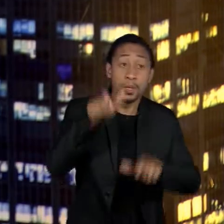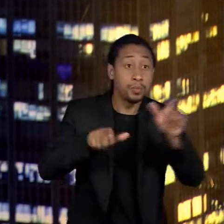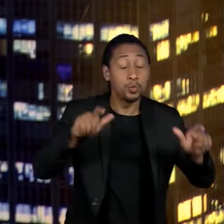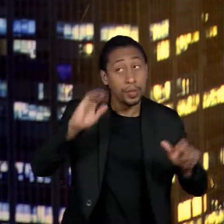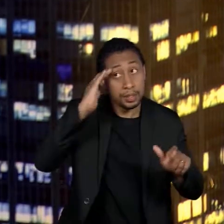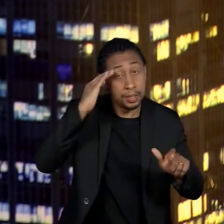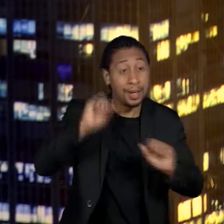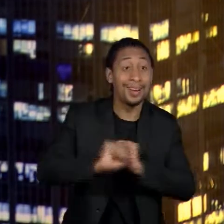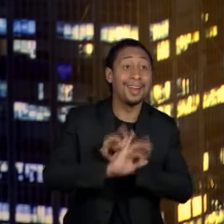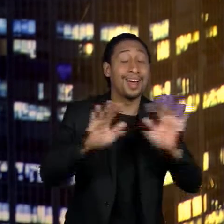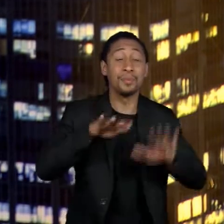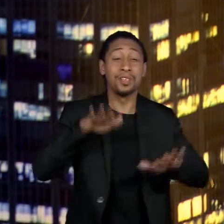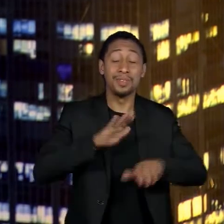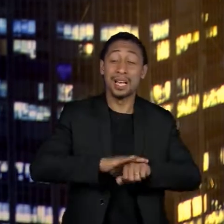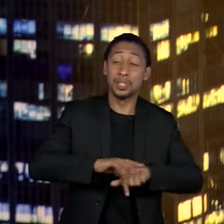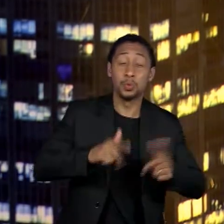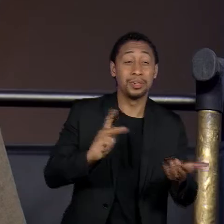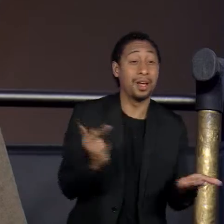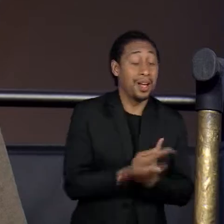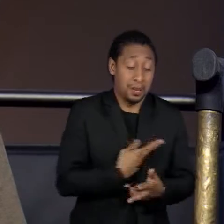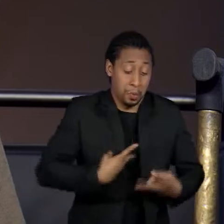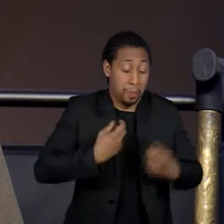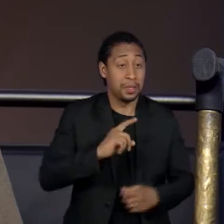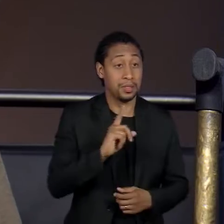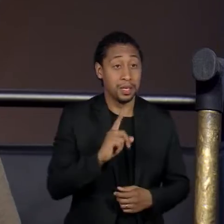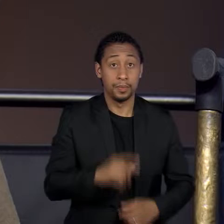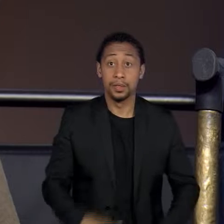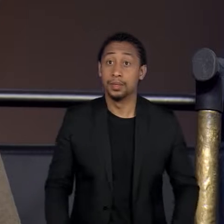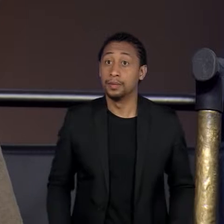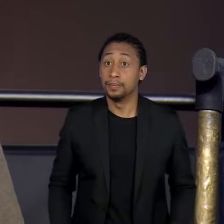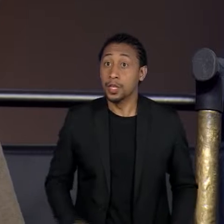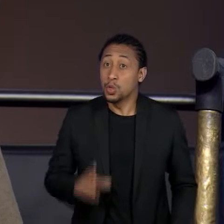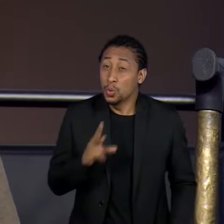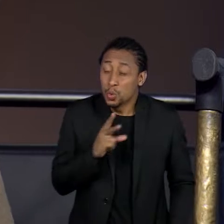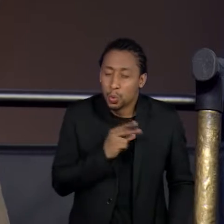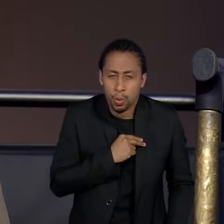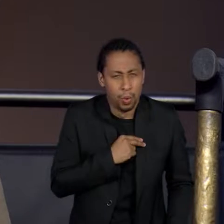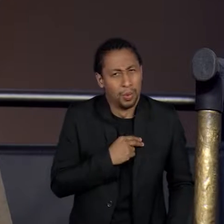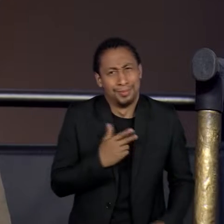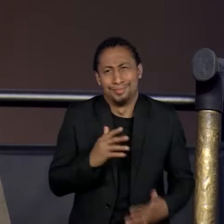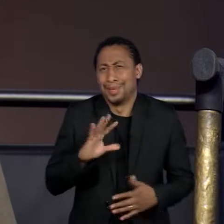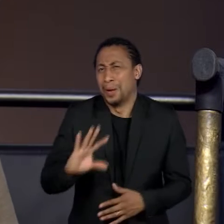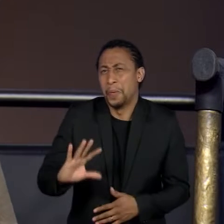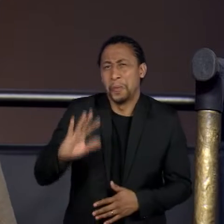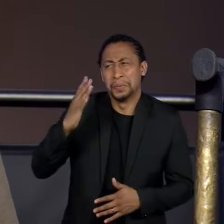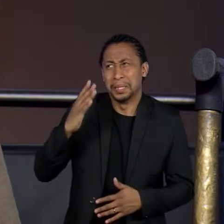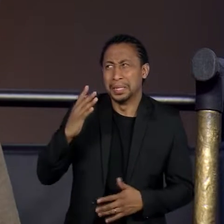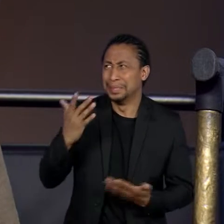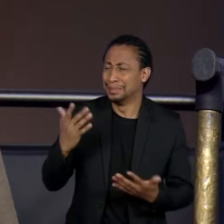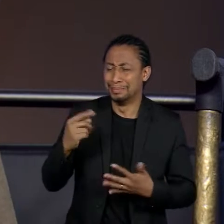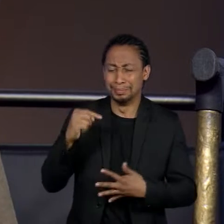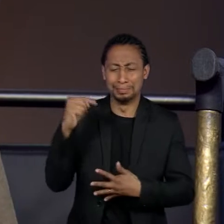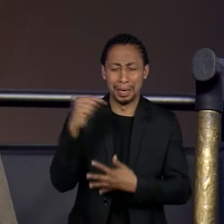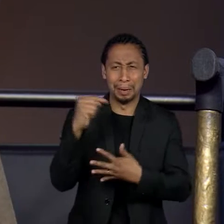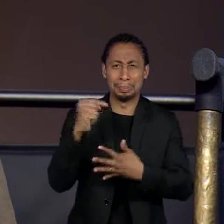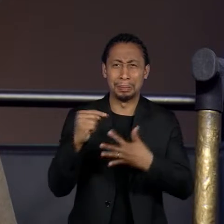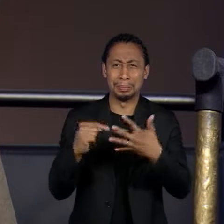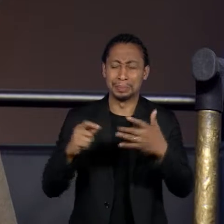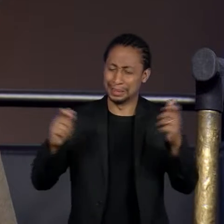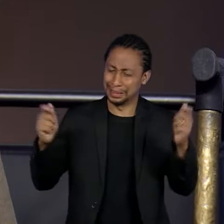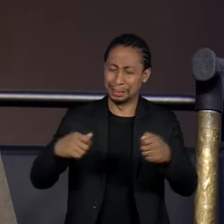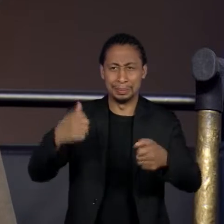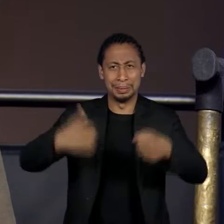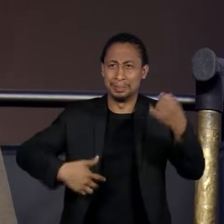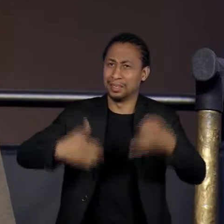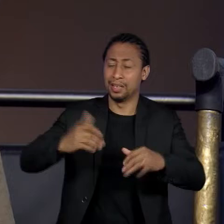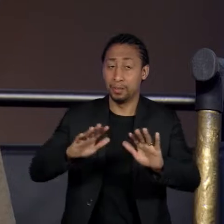dá conta de que está tendo uma atitude assim? Nossa, se eu fosse listar aqui todas as situações, daria o programa inteiro.